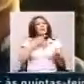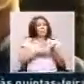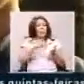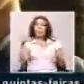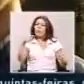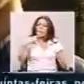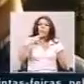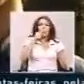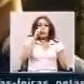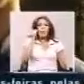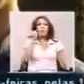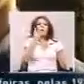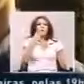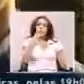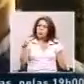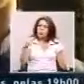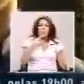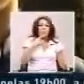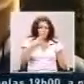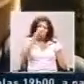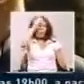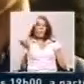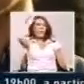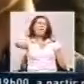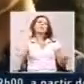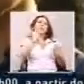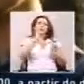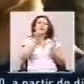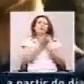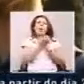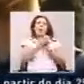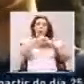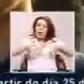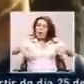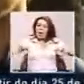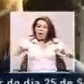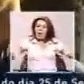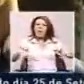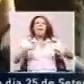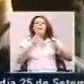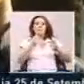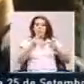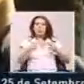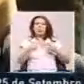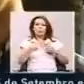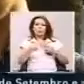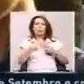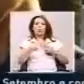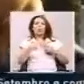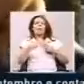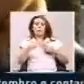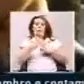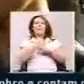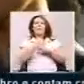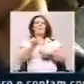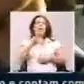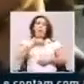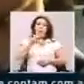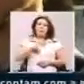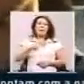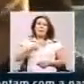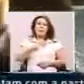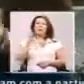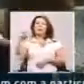que ainda agora foi dito pelo Ivo, que é que de facto as instituições muitas vezes se demitem do seu trabalho de integrar